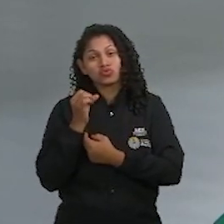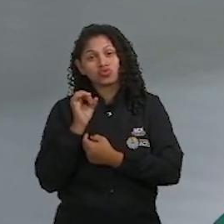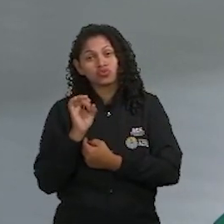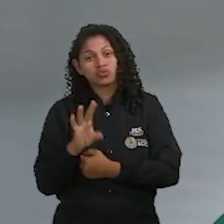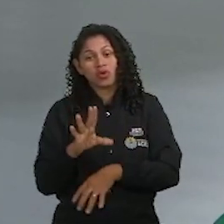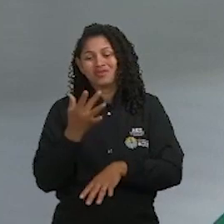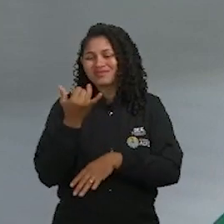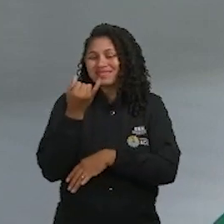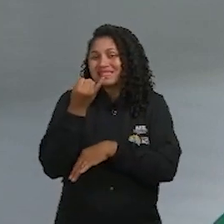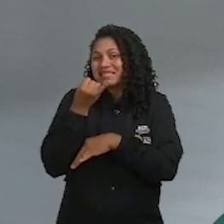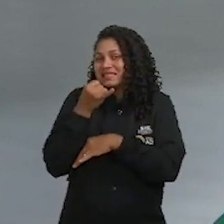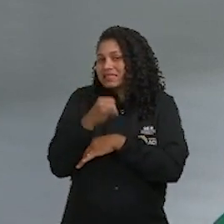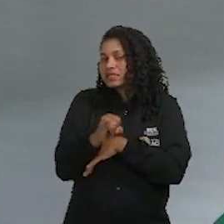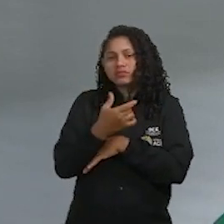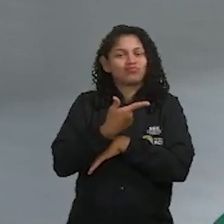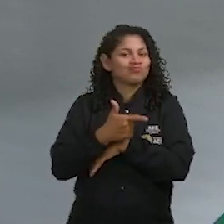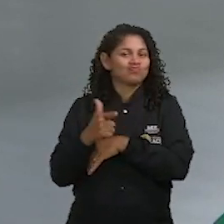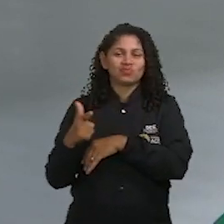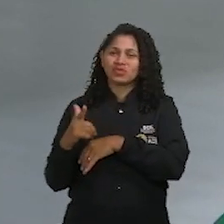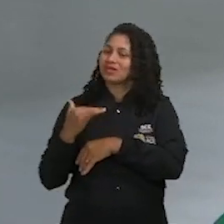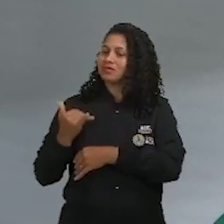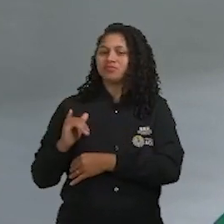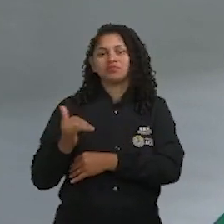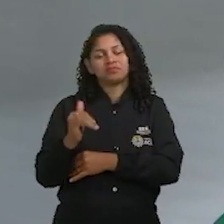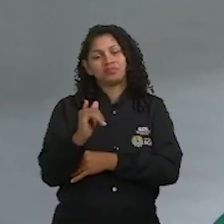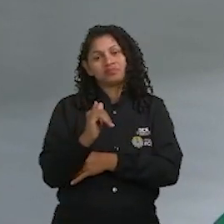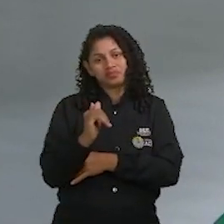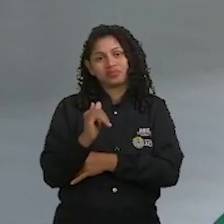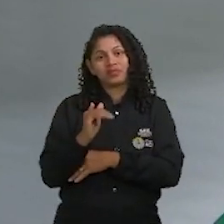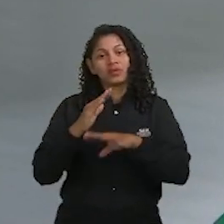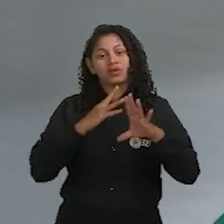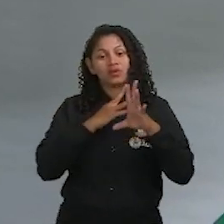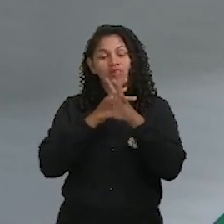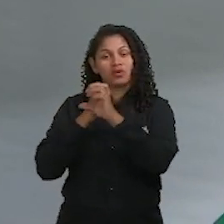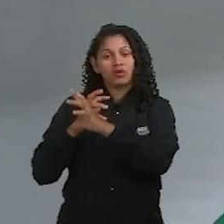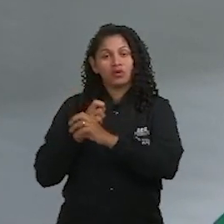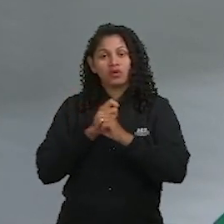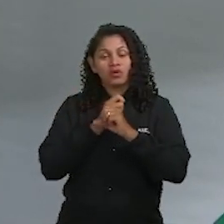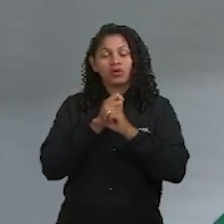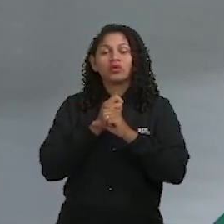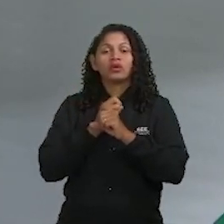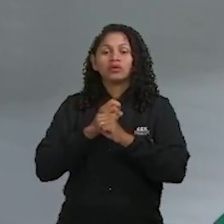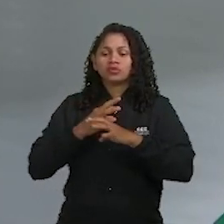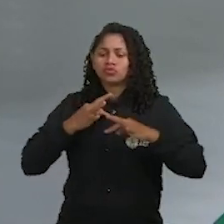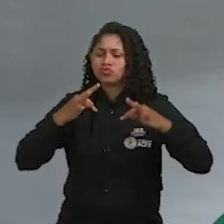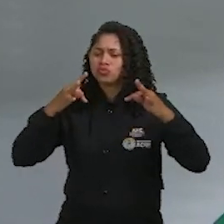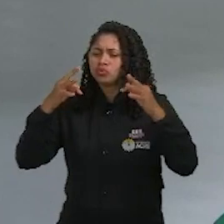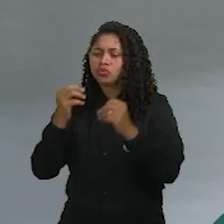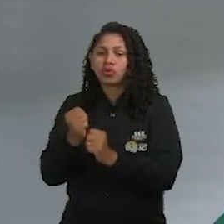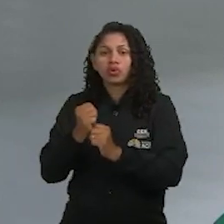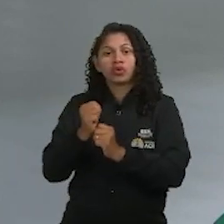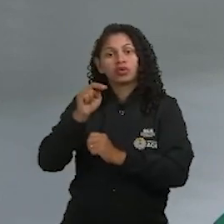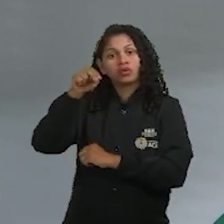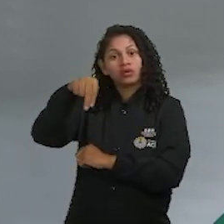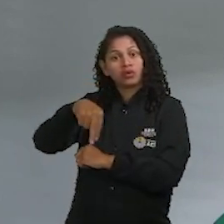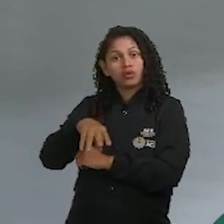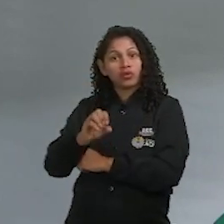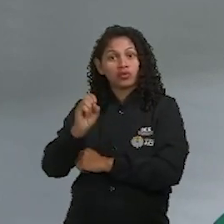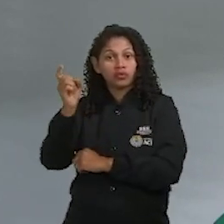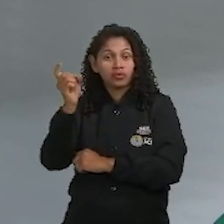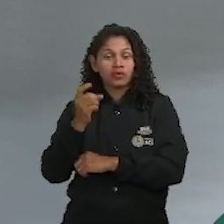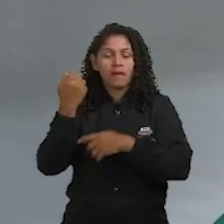composto iônico, aparecer uma carga, a somatória de todos os NOx no final tem que dar igual